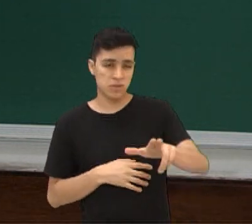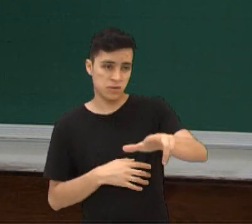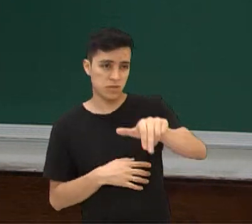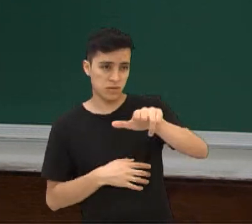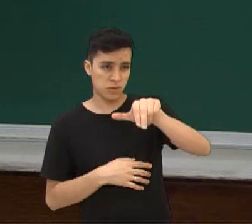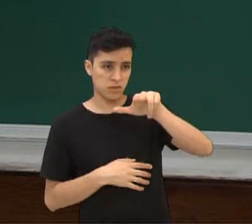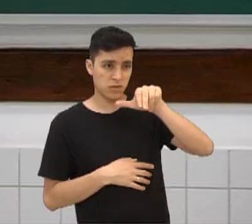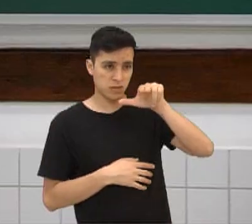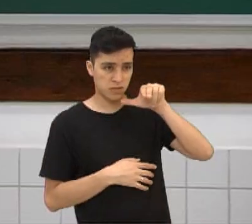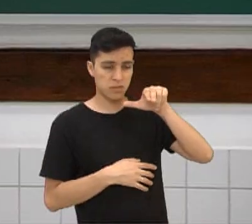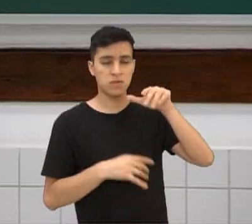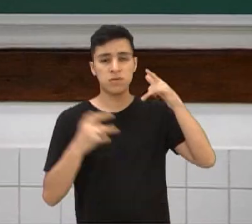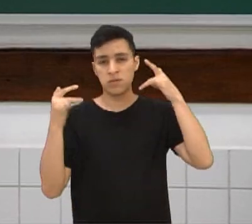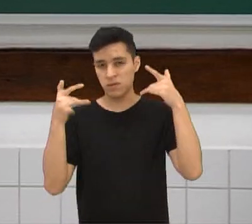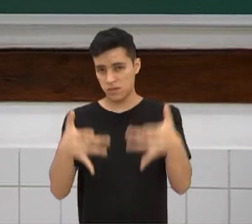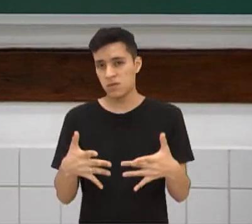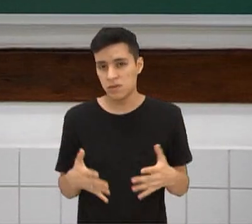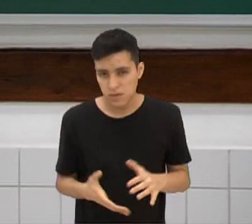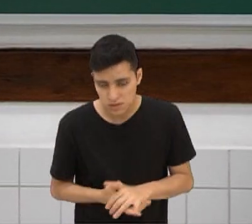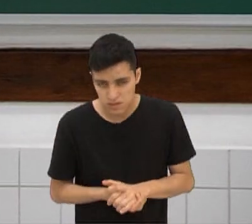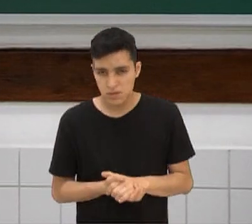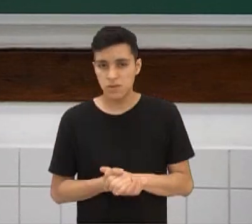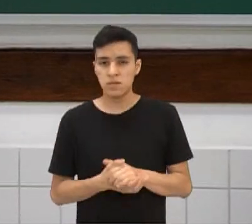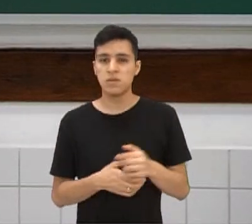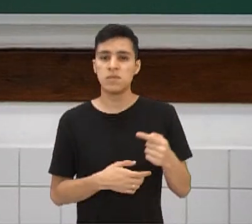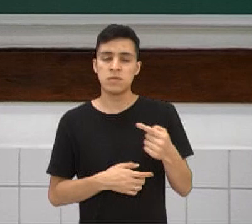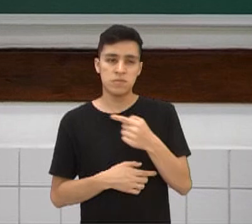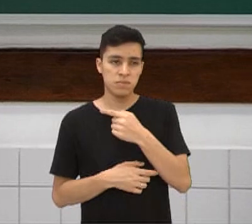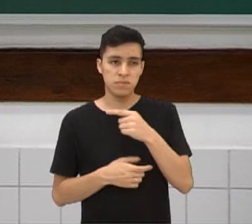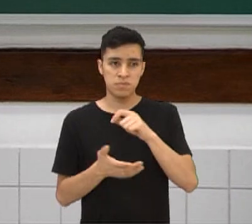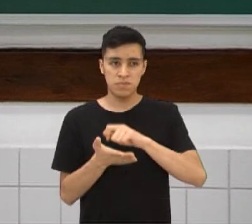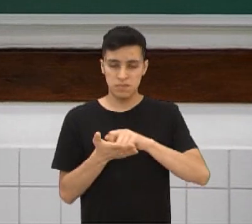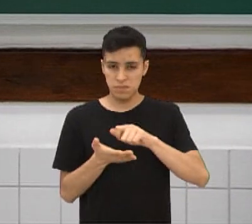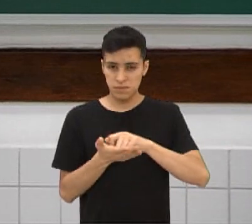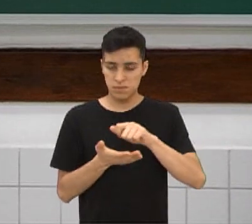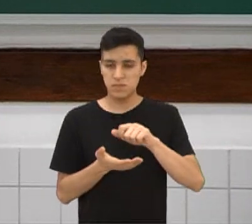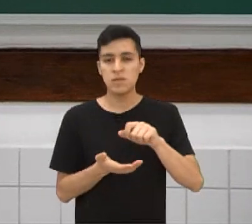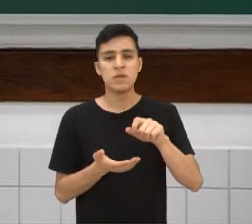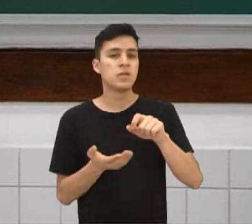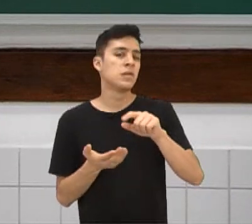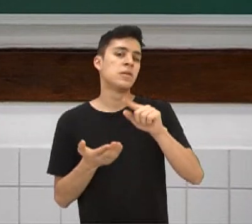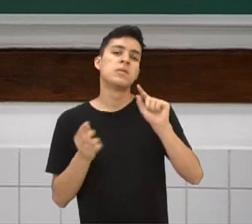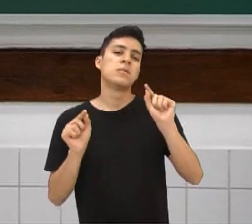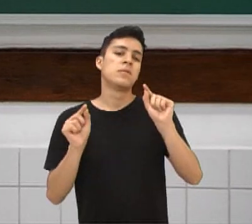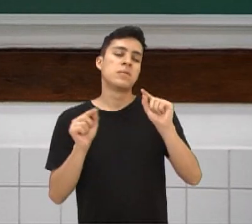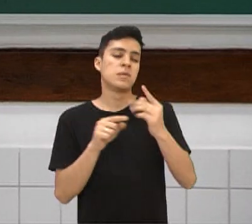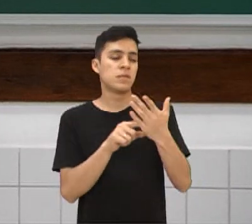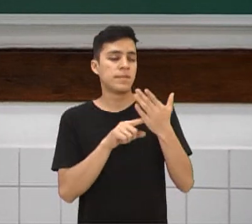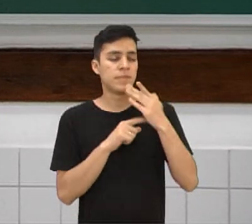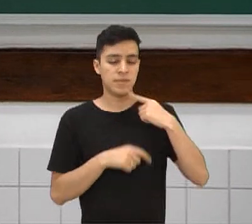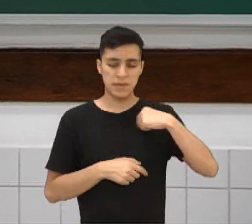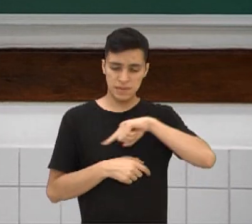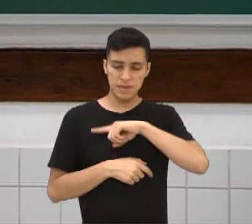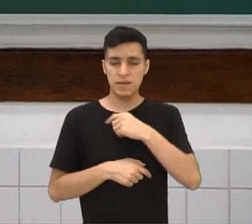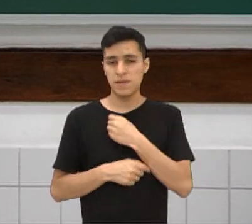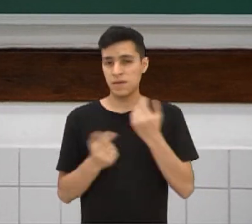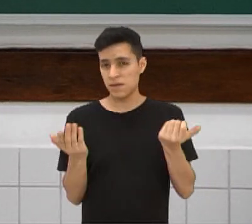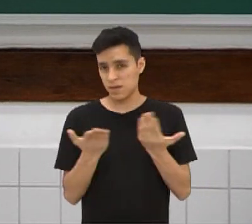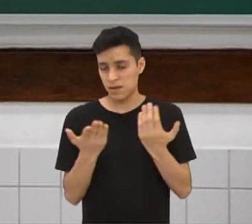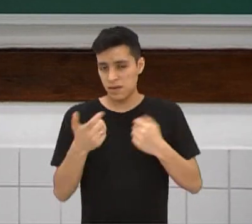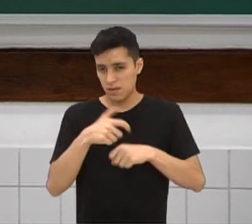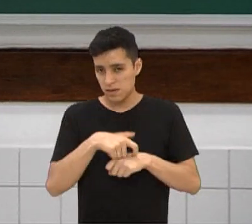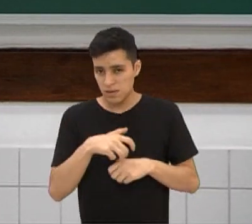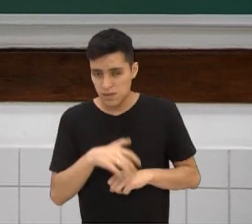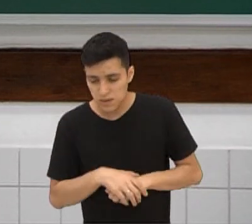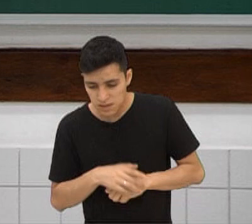nunca, nunca desista. Winston Churchill. Essa frase, ela representa muito o que nós estamos vivendo na atual